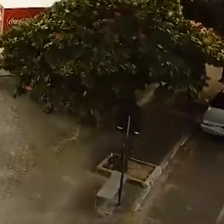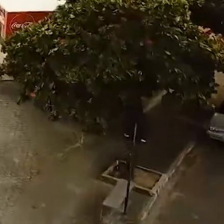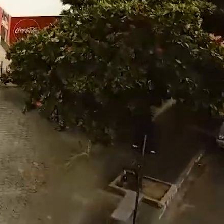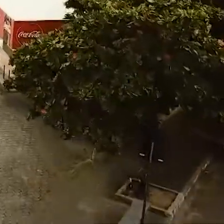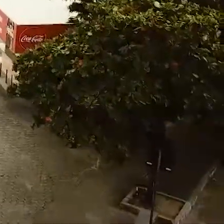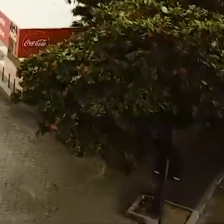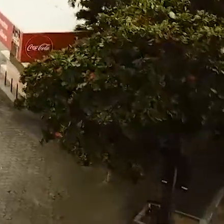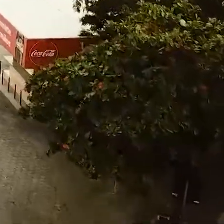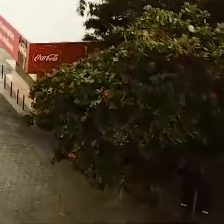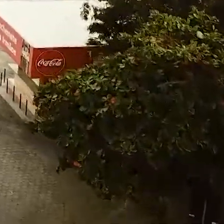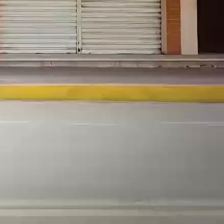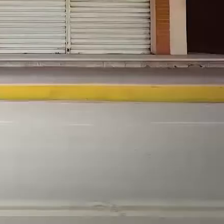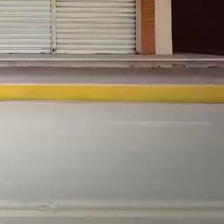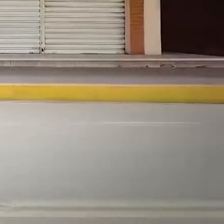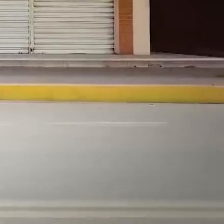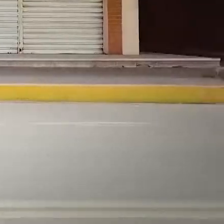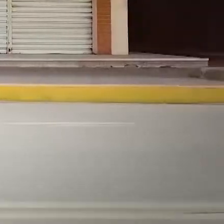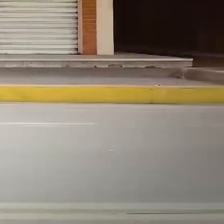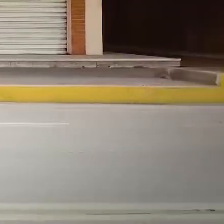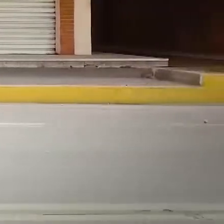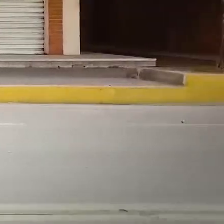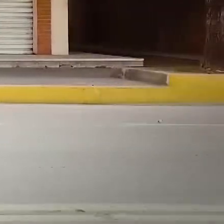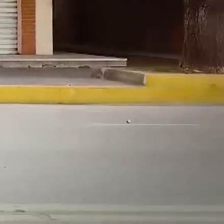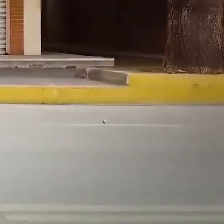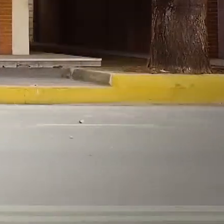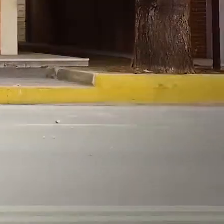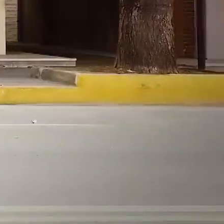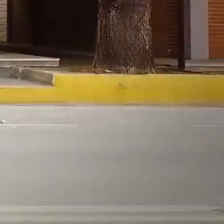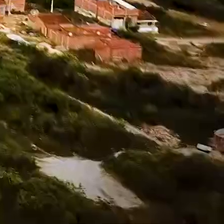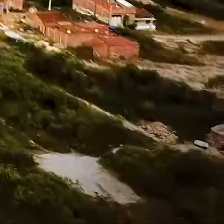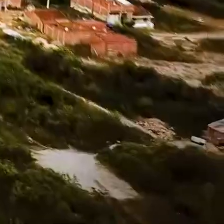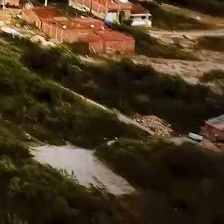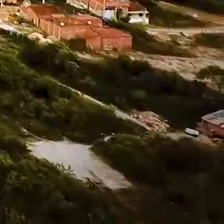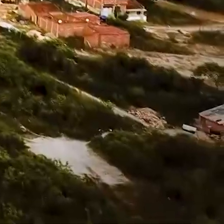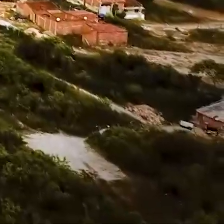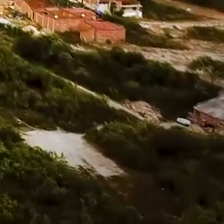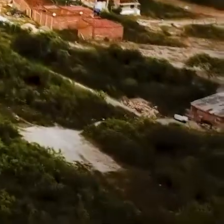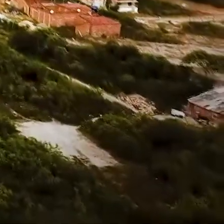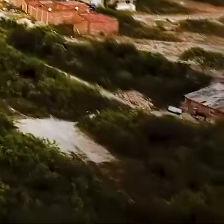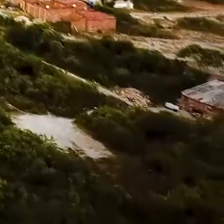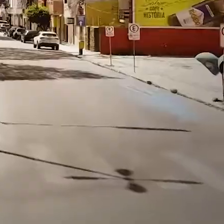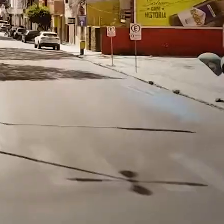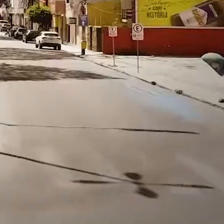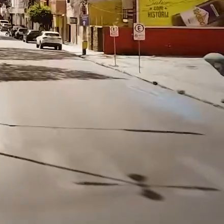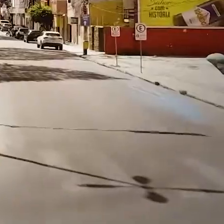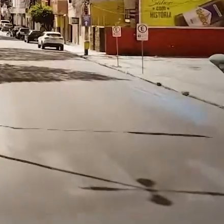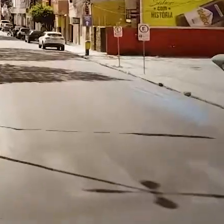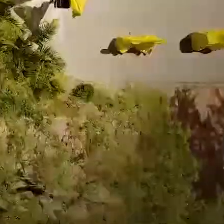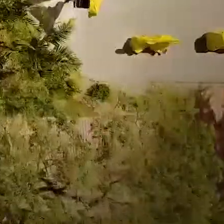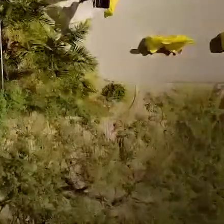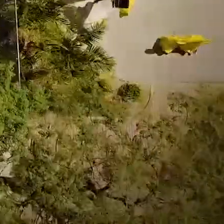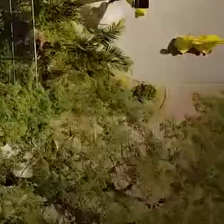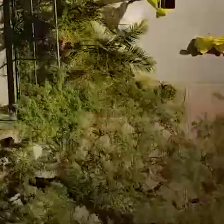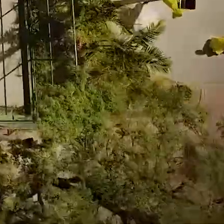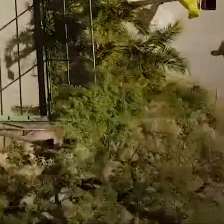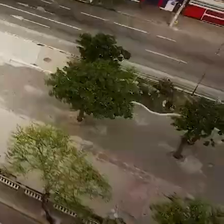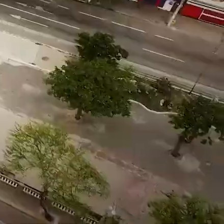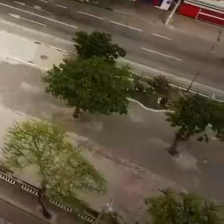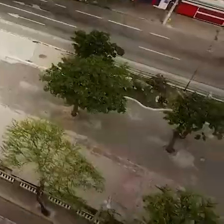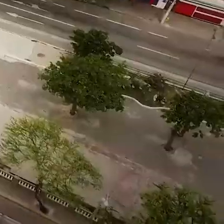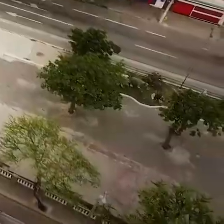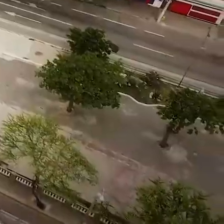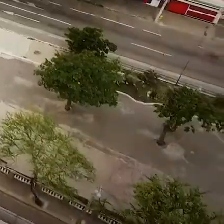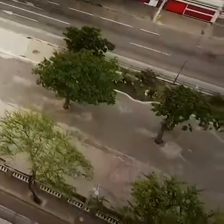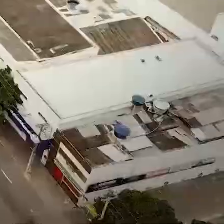Amor à nossa gente, amor a Caruaru. E apesar de estarmos todos separados, cada um em sua casa,